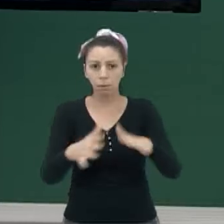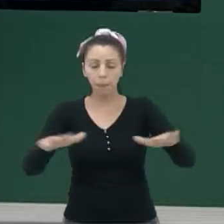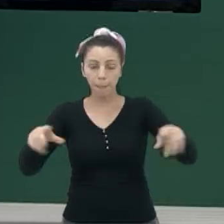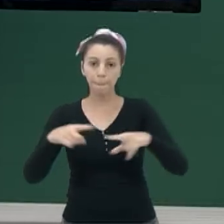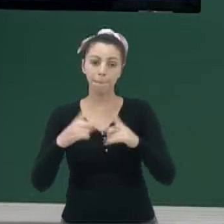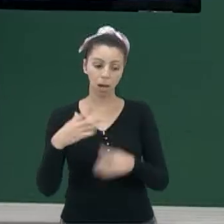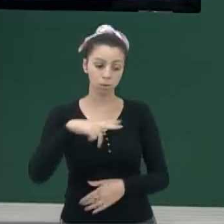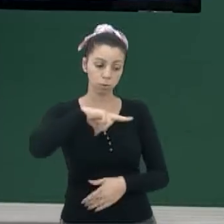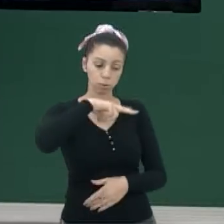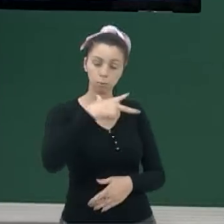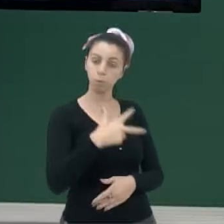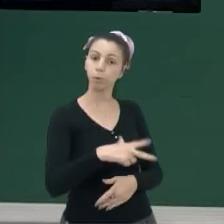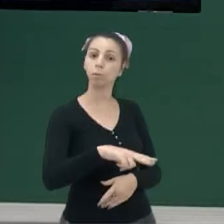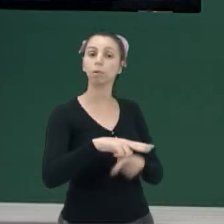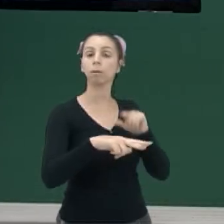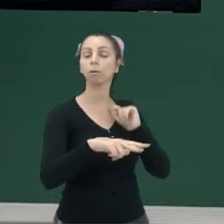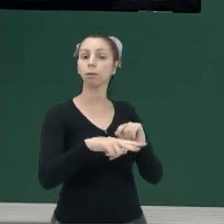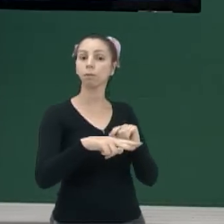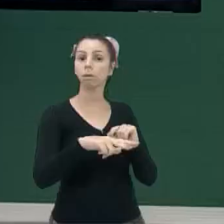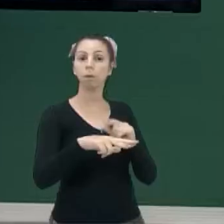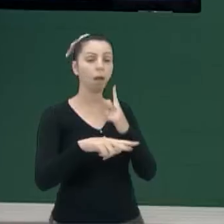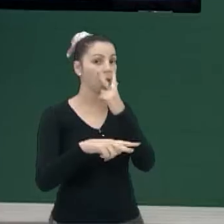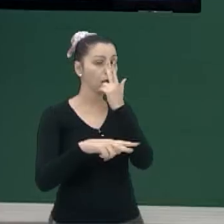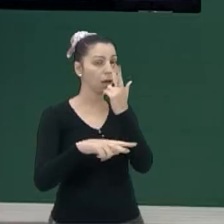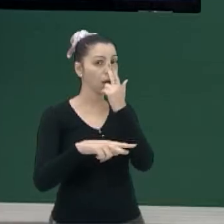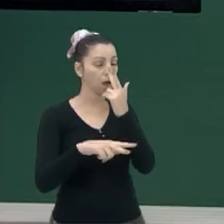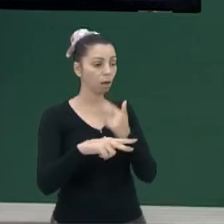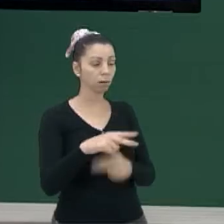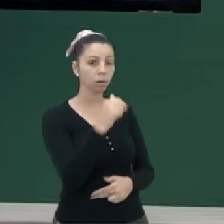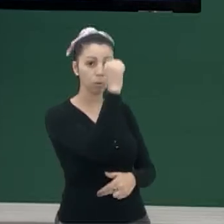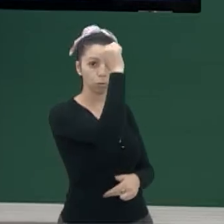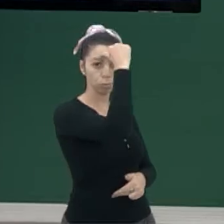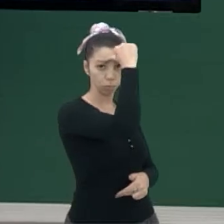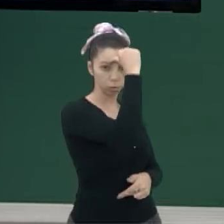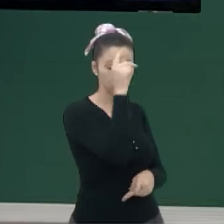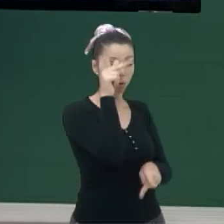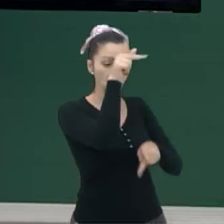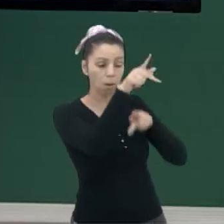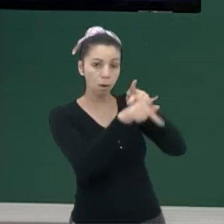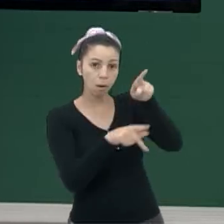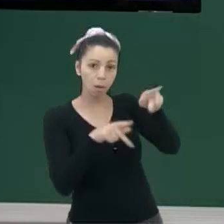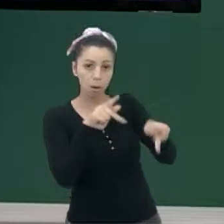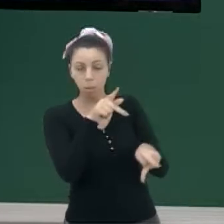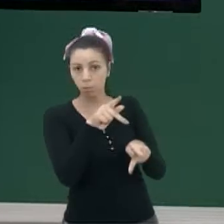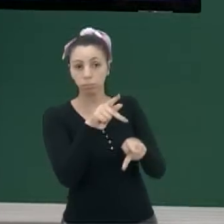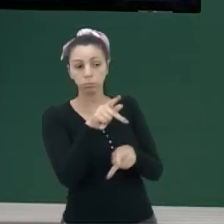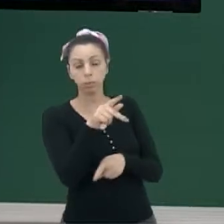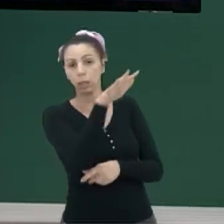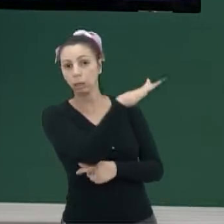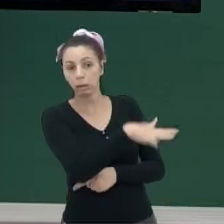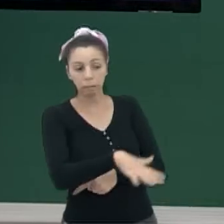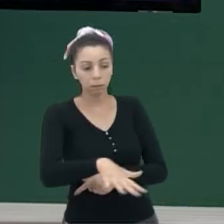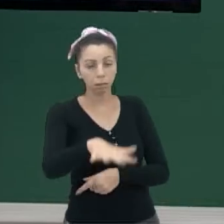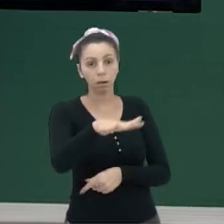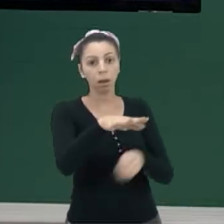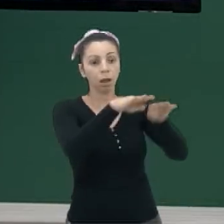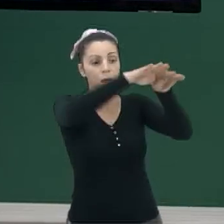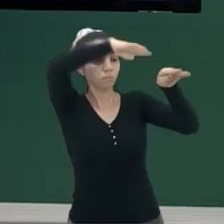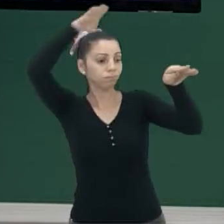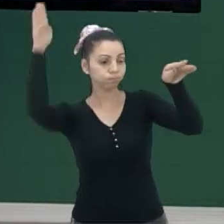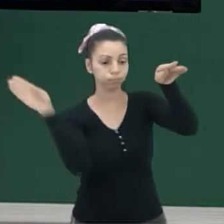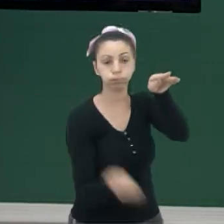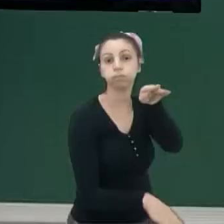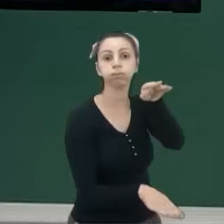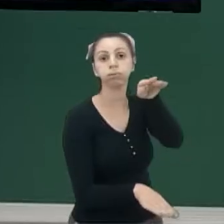sua soberba, achavam que os indianos e os povos que habitavam o continente asiático eram inferiores aos